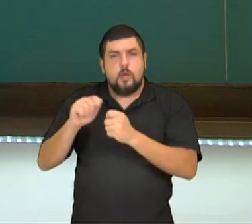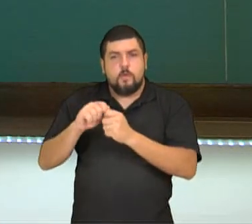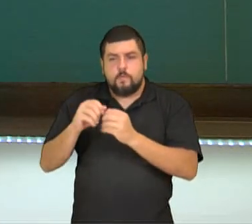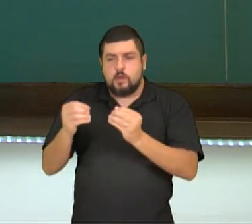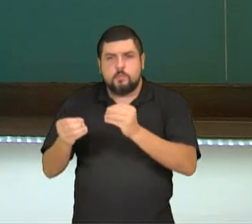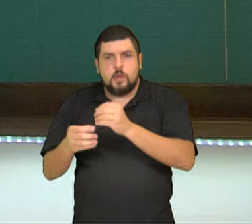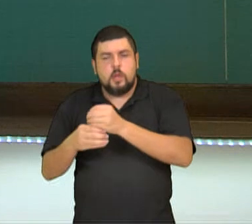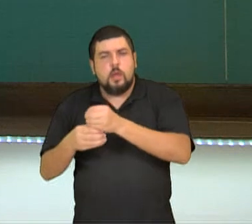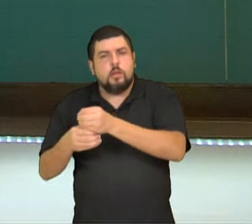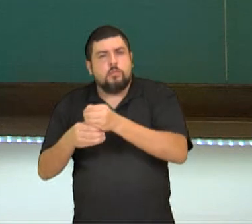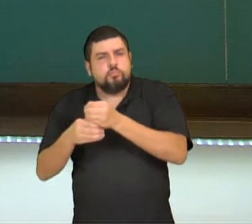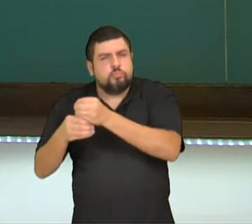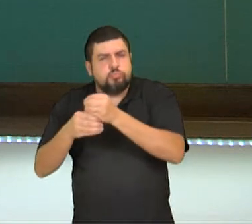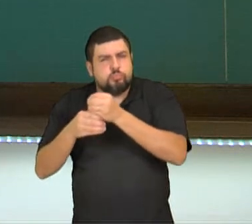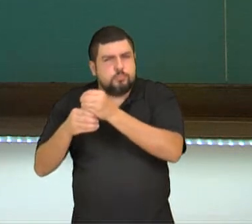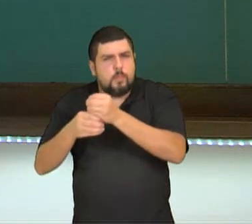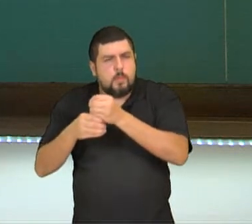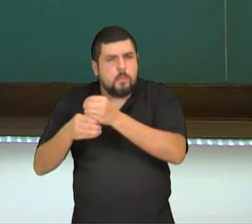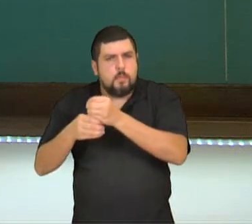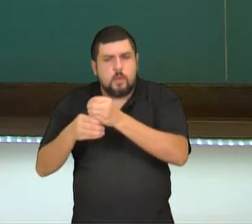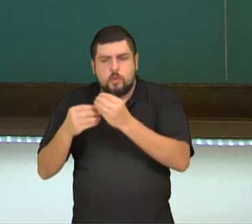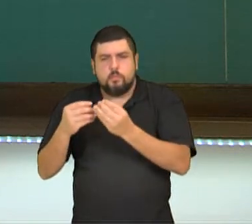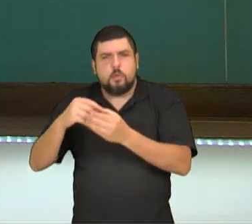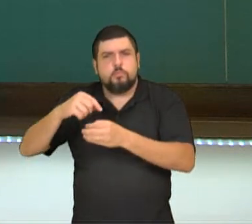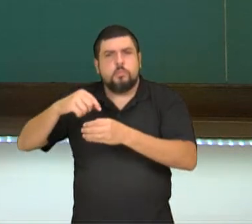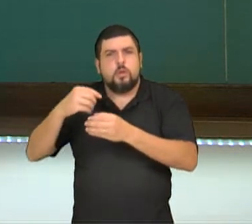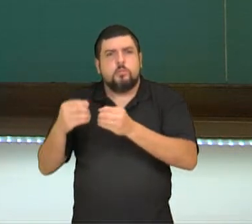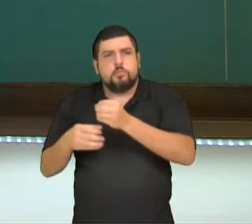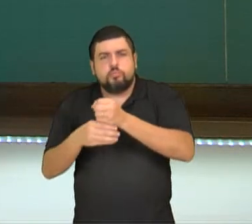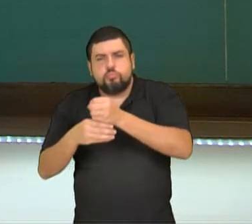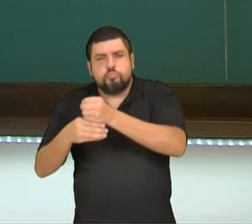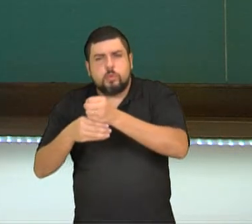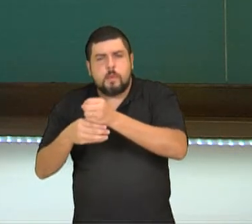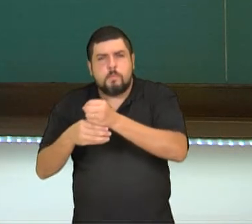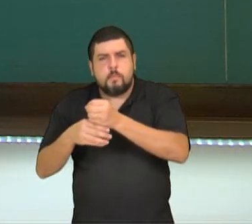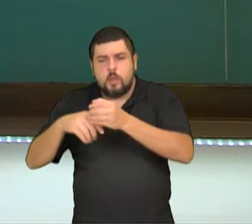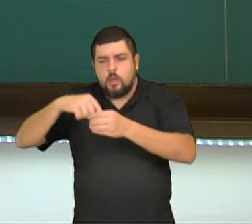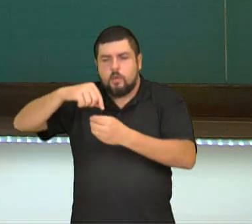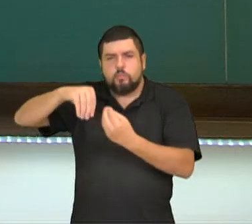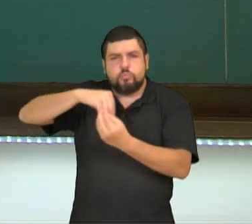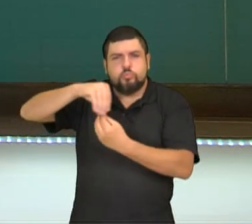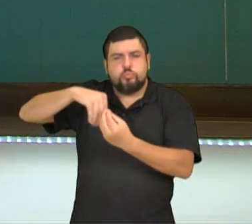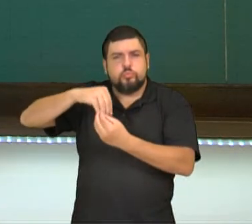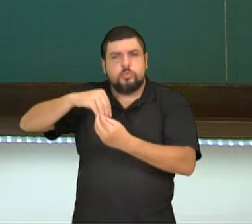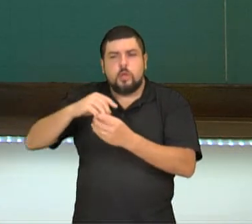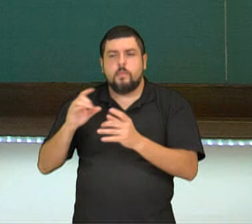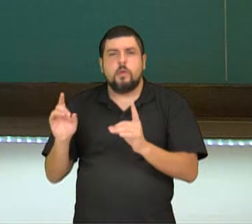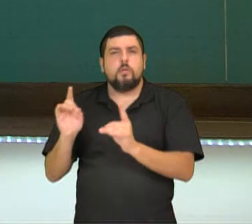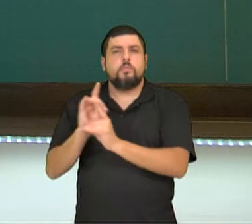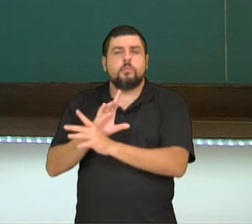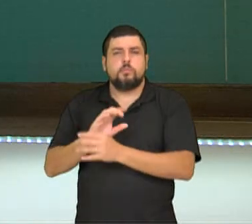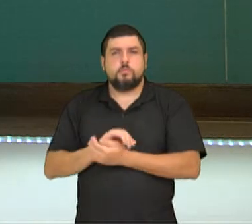o meu frasco ali para fazer toda a solubilização e eu tenho a minha solução diluída